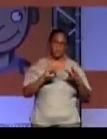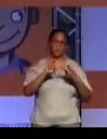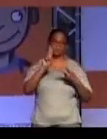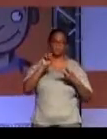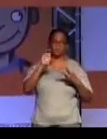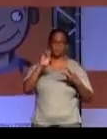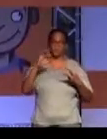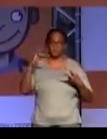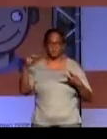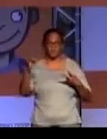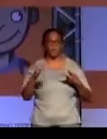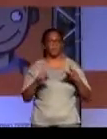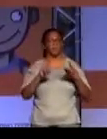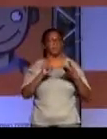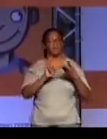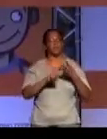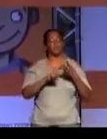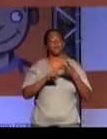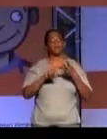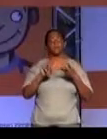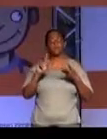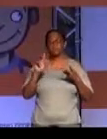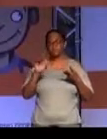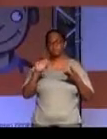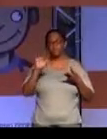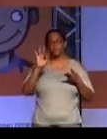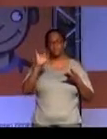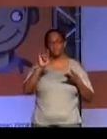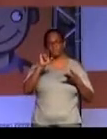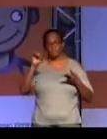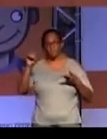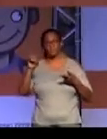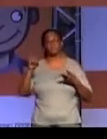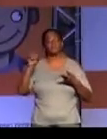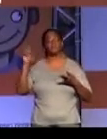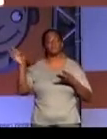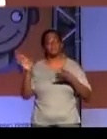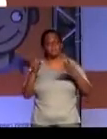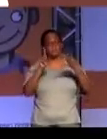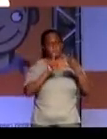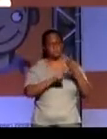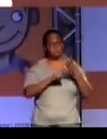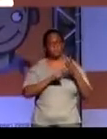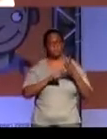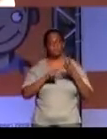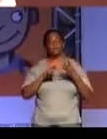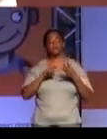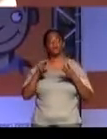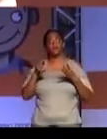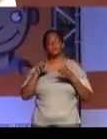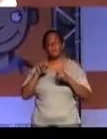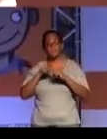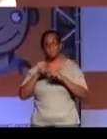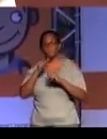Gavi, Bill Melinda Gates, Fundação Bill Melinda Gates, Medicina Sem Fronteiras,